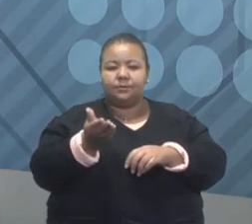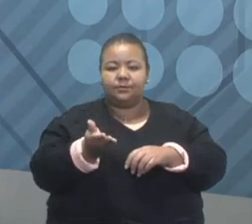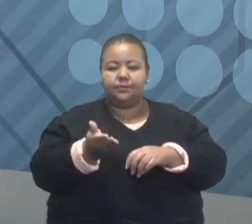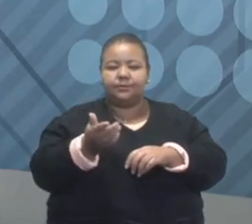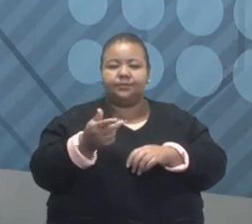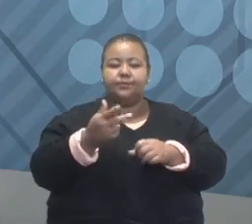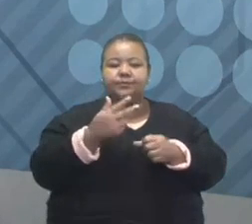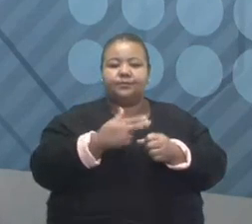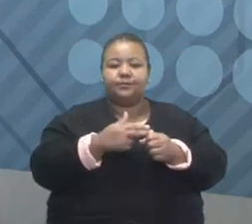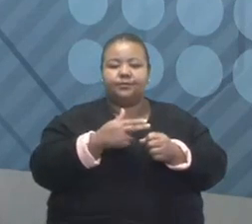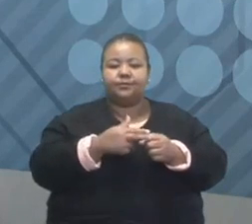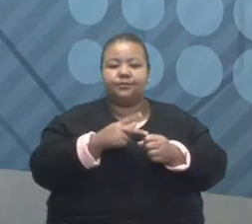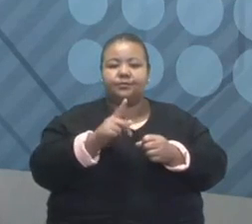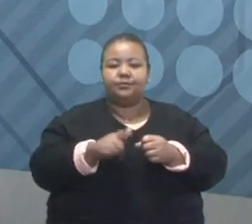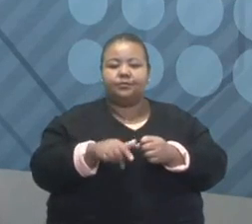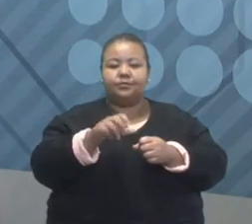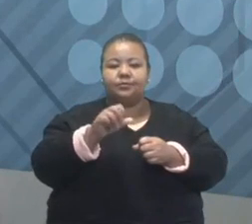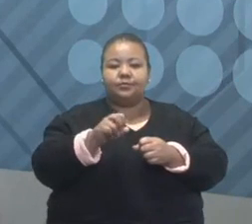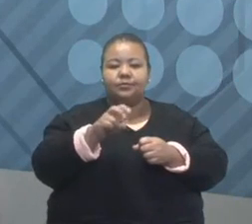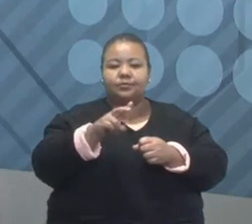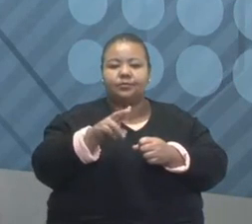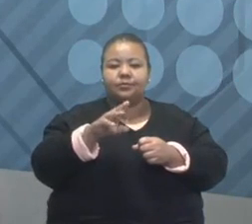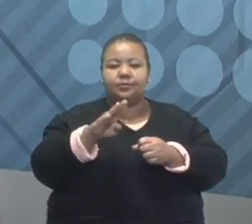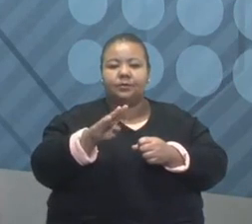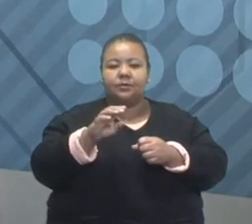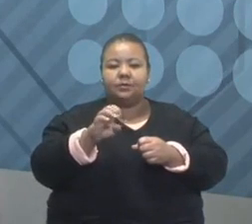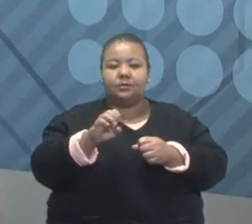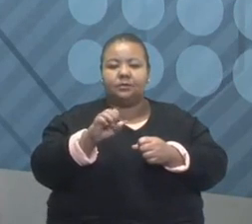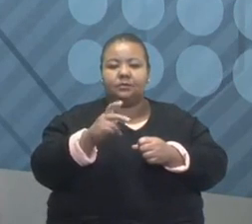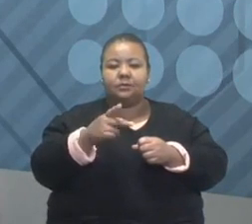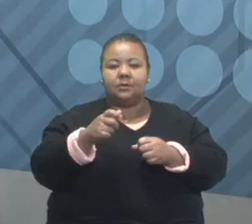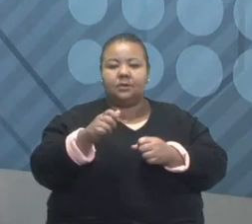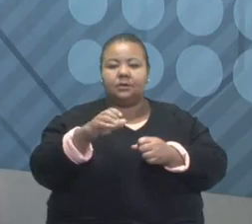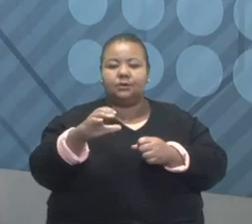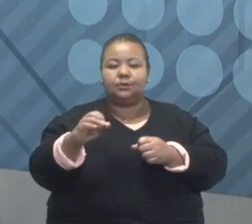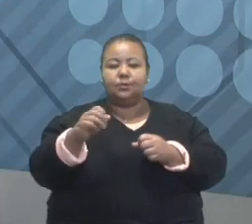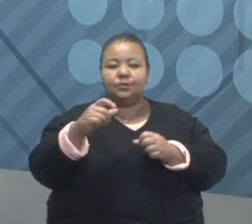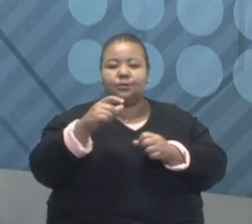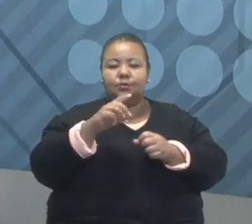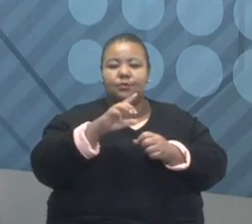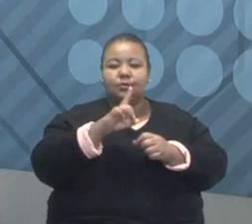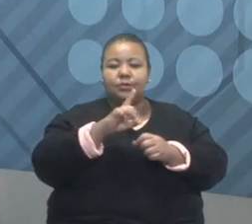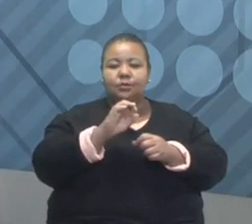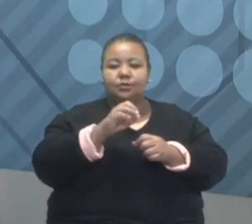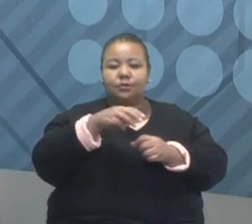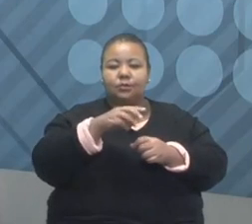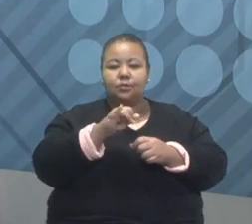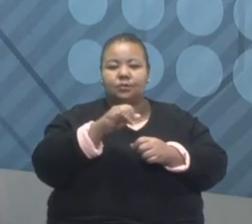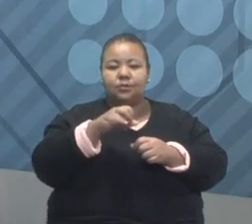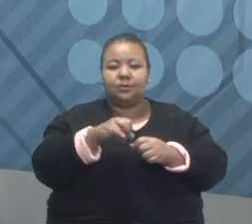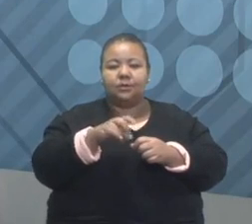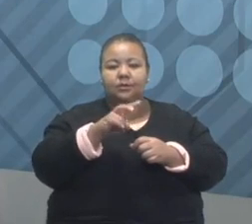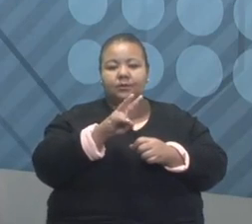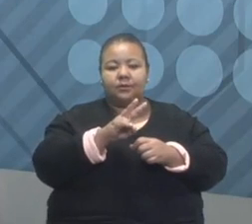o núcleo é um subespaço do meu domínio V. E a imagem, ele é um subespaço do meu